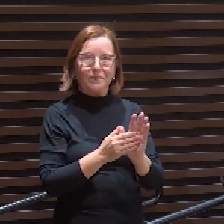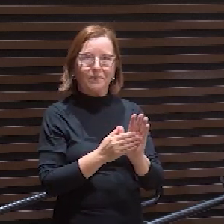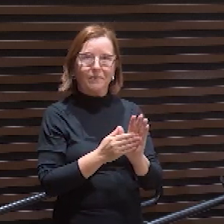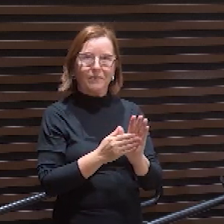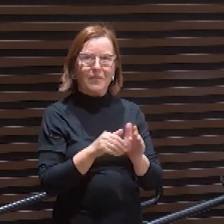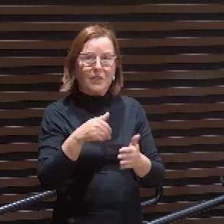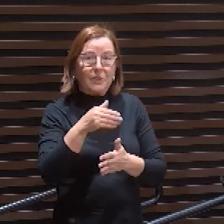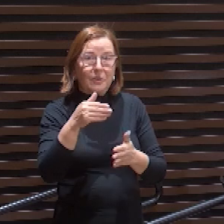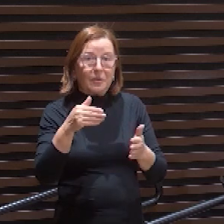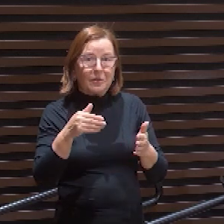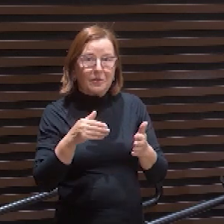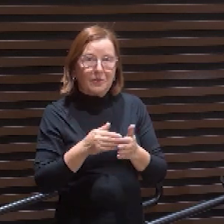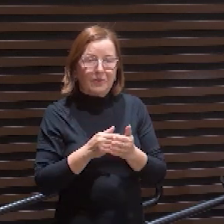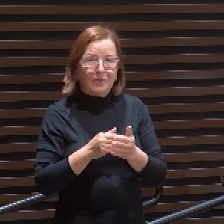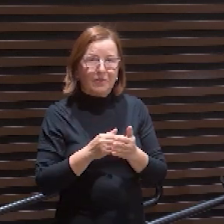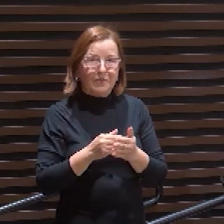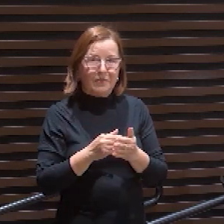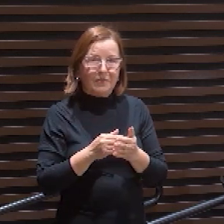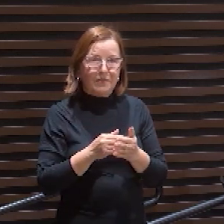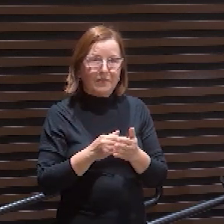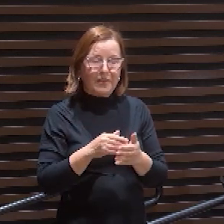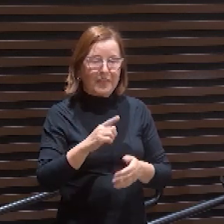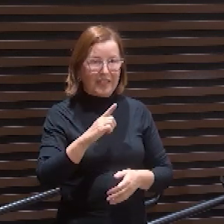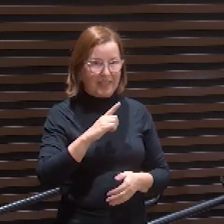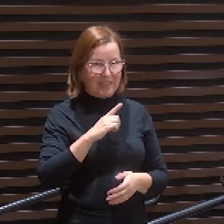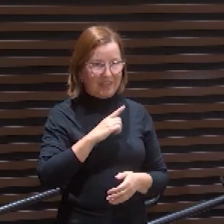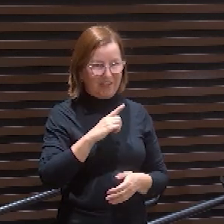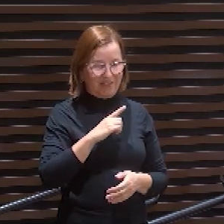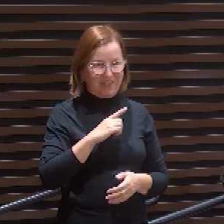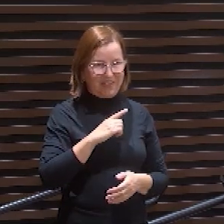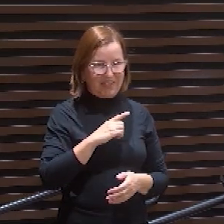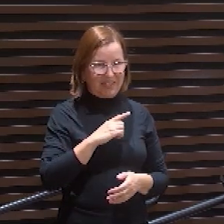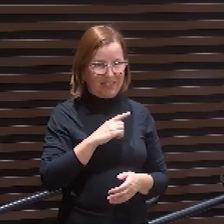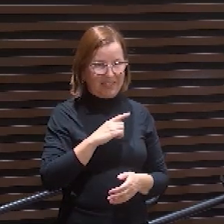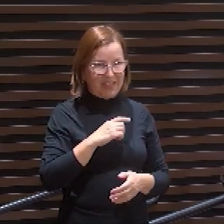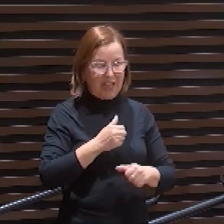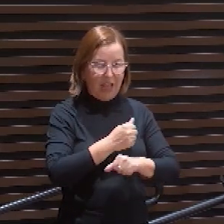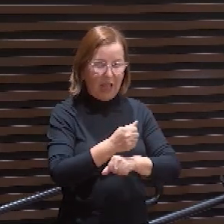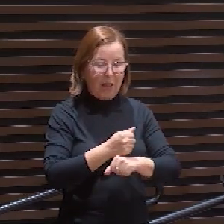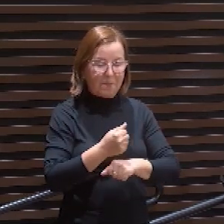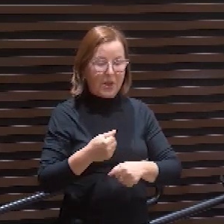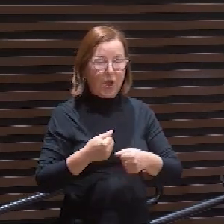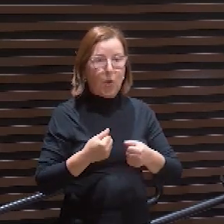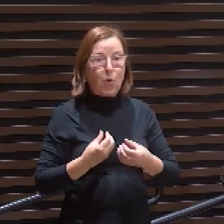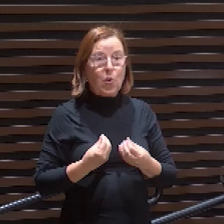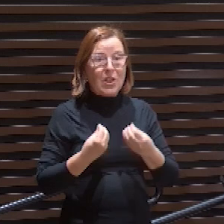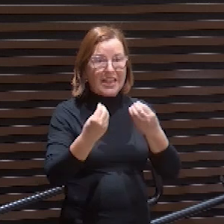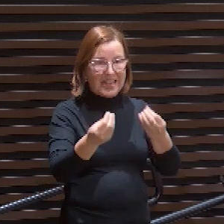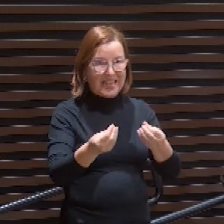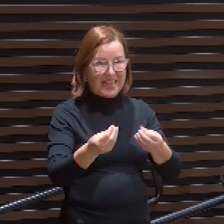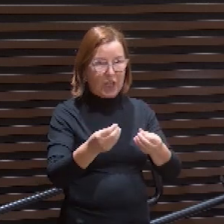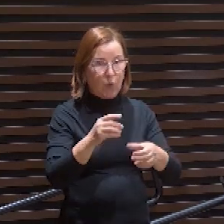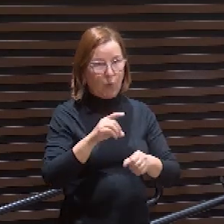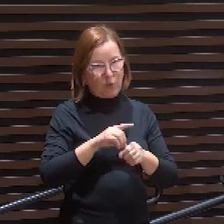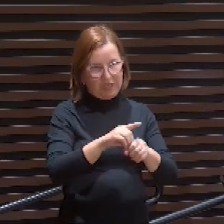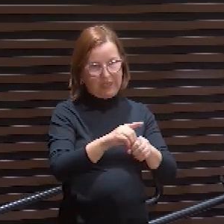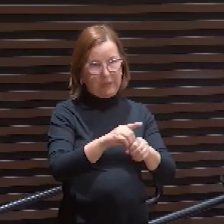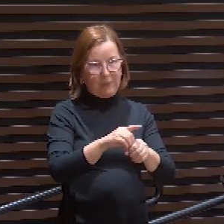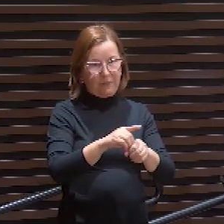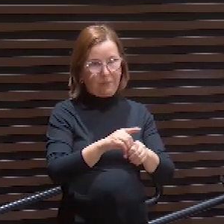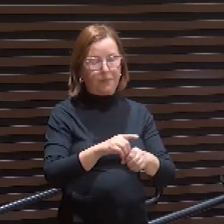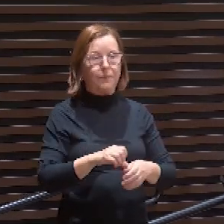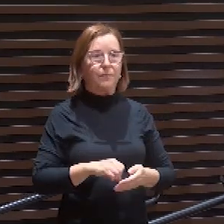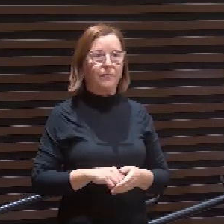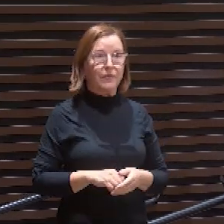E de tudo lhe deu Abrão o dízimo. Se você for